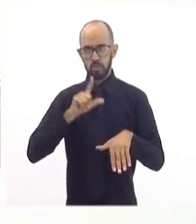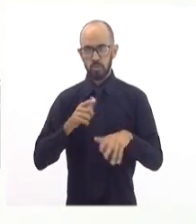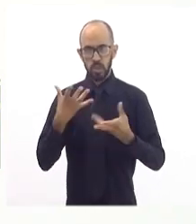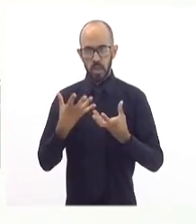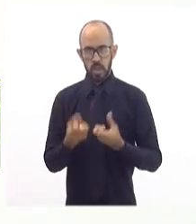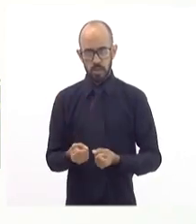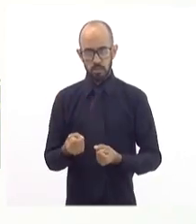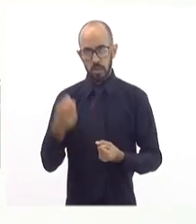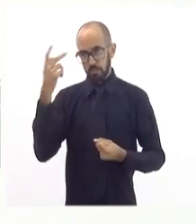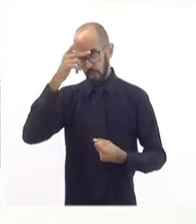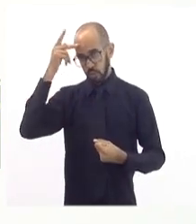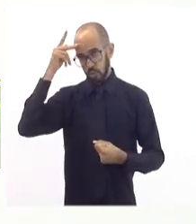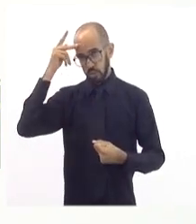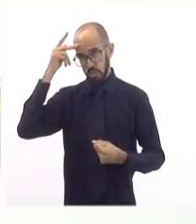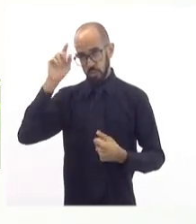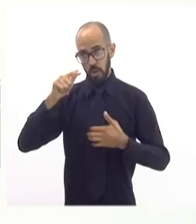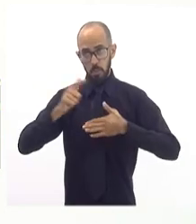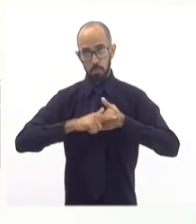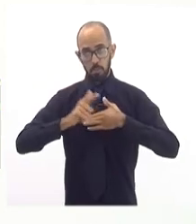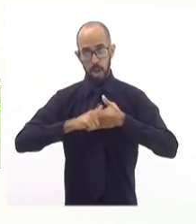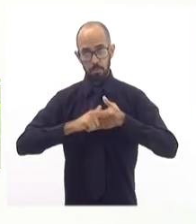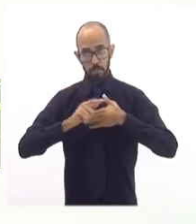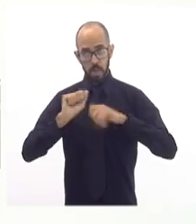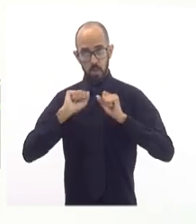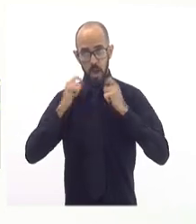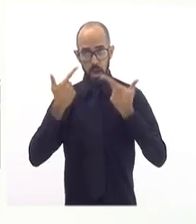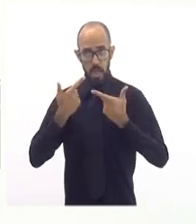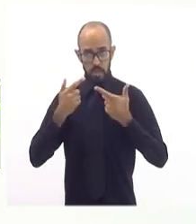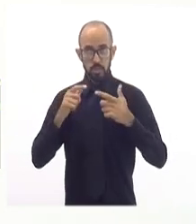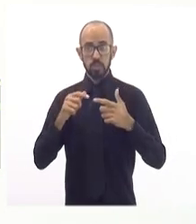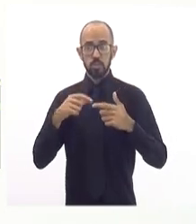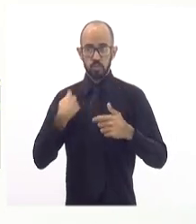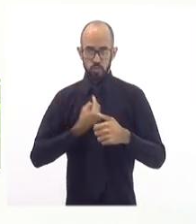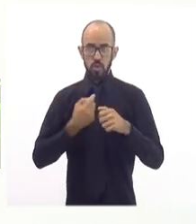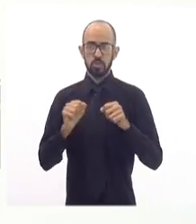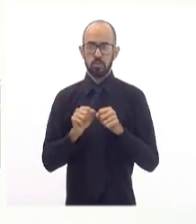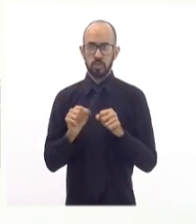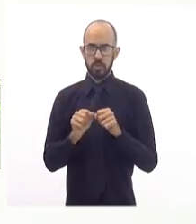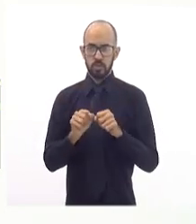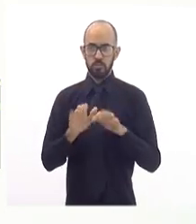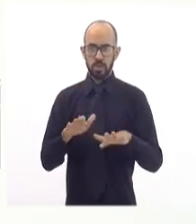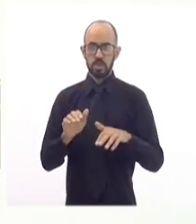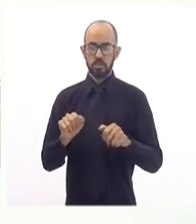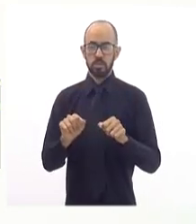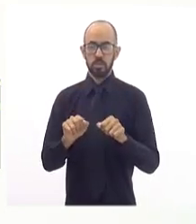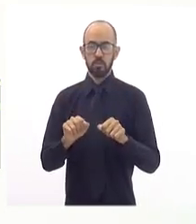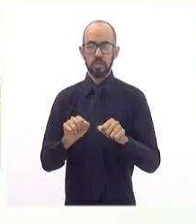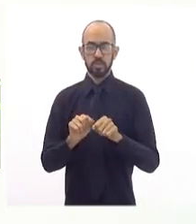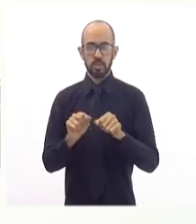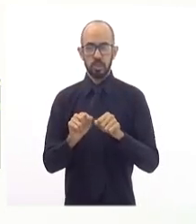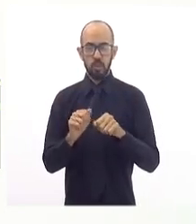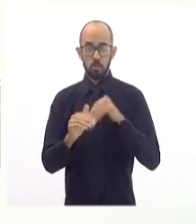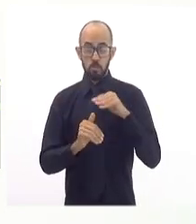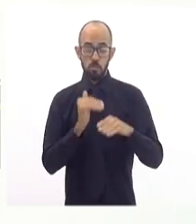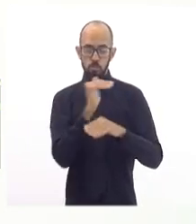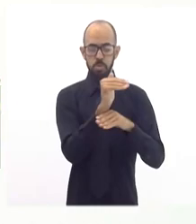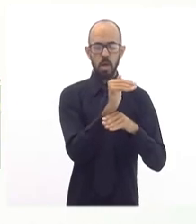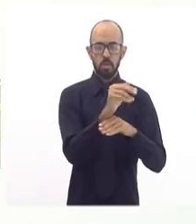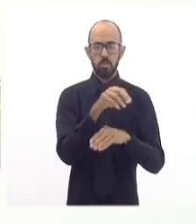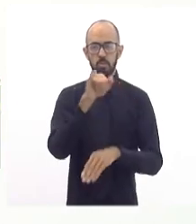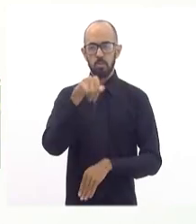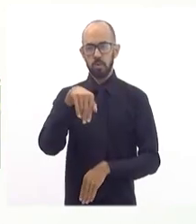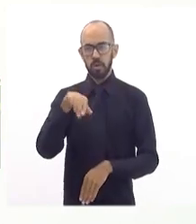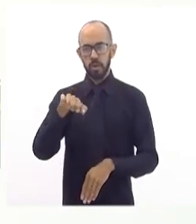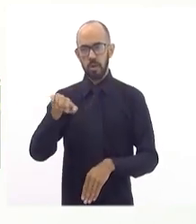pessoas querem discutir esse tema então o papel da Assembléia Legislativa está sendo feito o que tá acontecendo na verdade atropelamento por parte de ideia na questão de